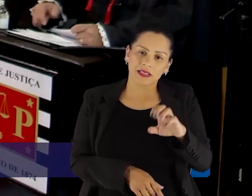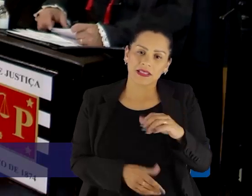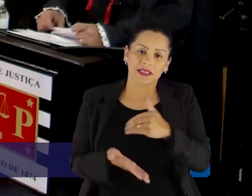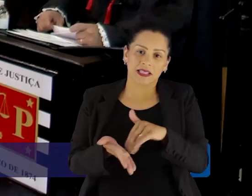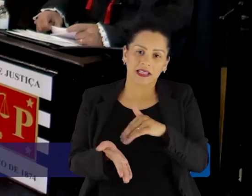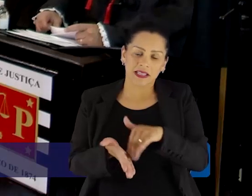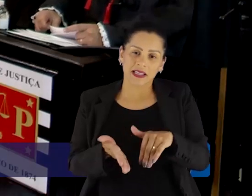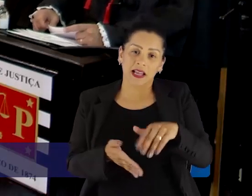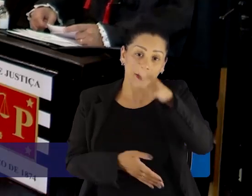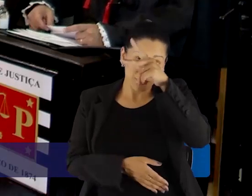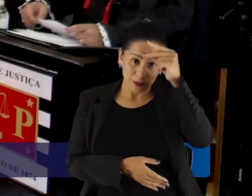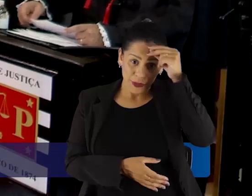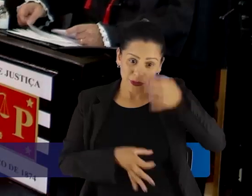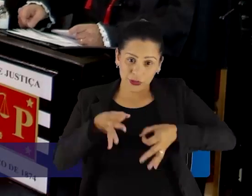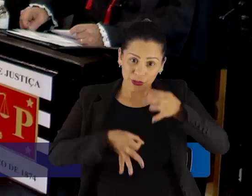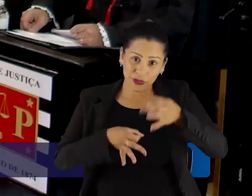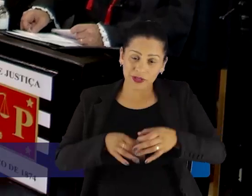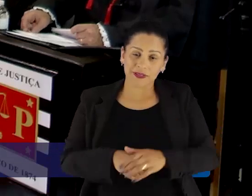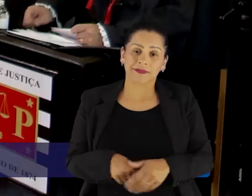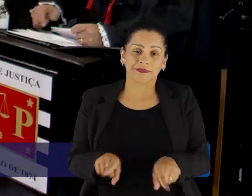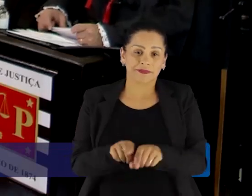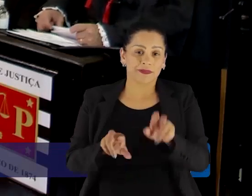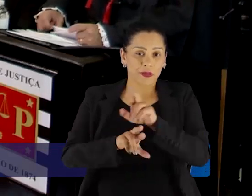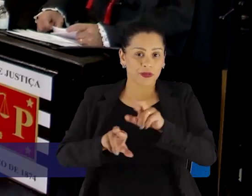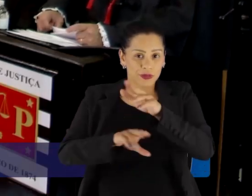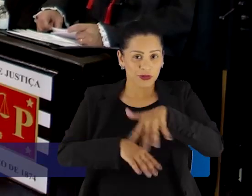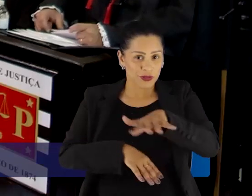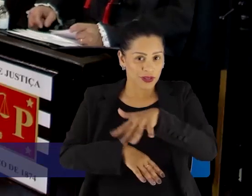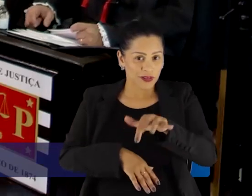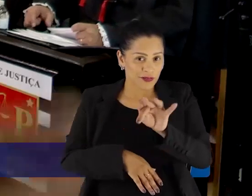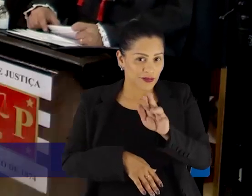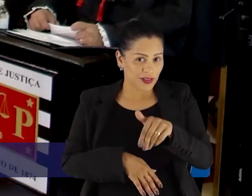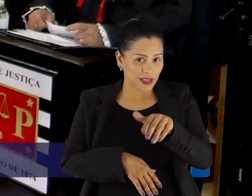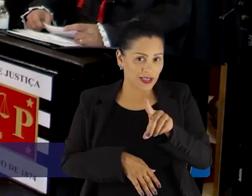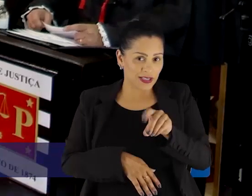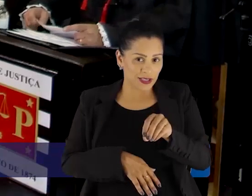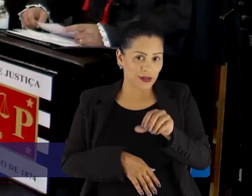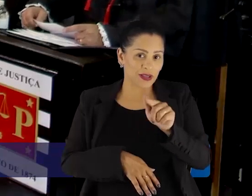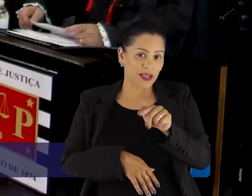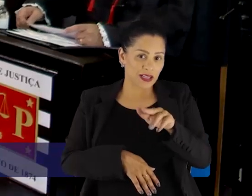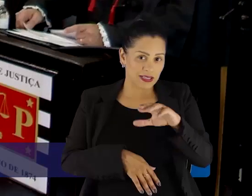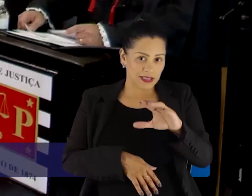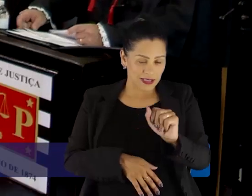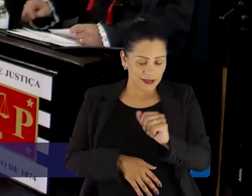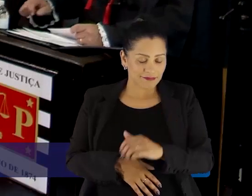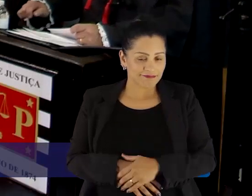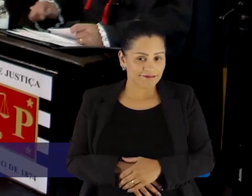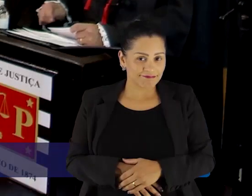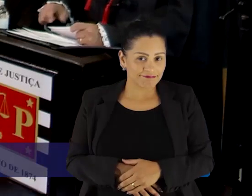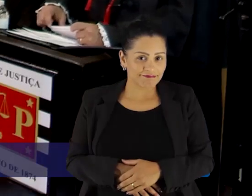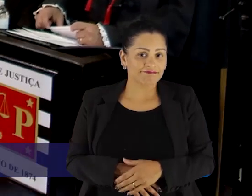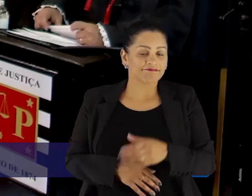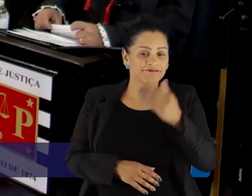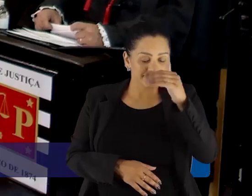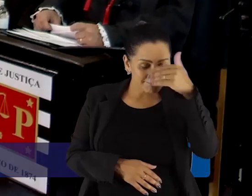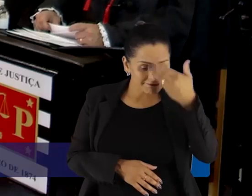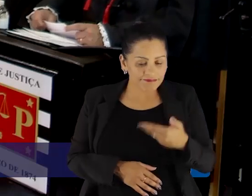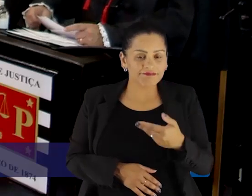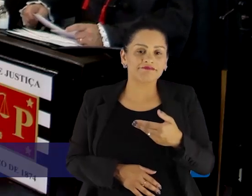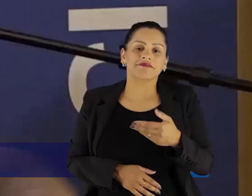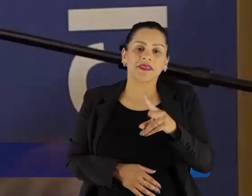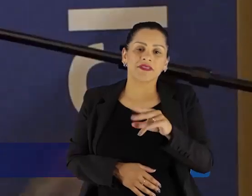Justiça Excelentíssimo Senhor corregedor Geral do Fernando duas Garcia excelentíssimo senhor'